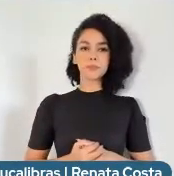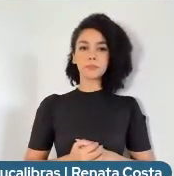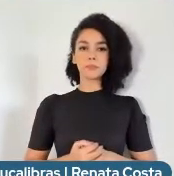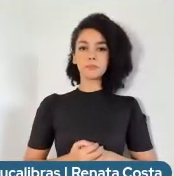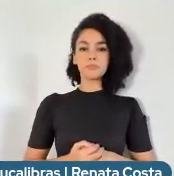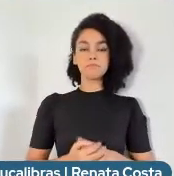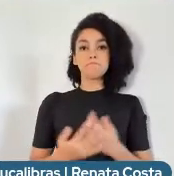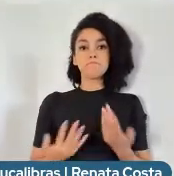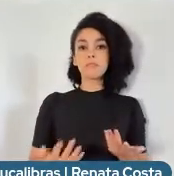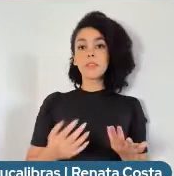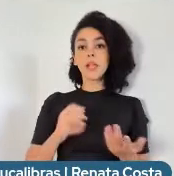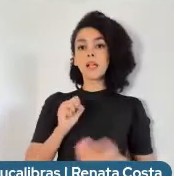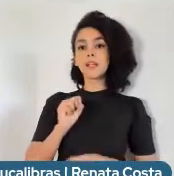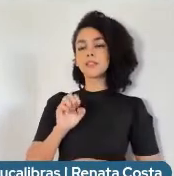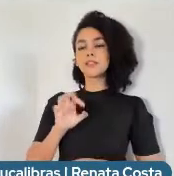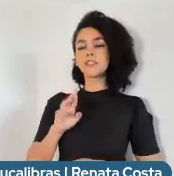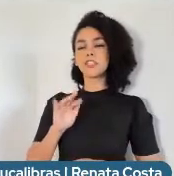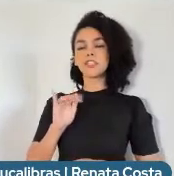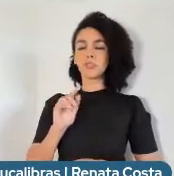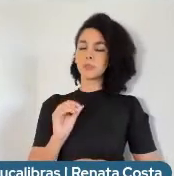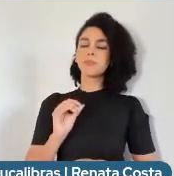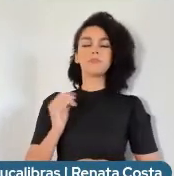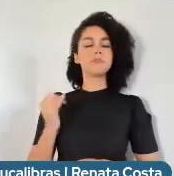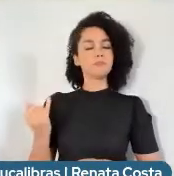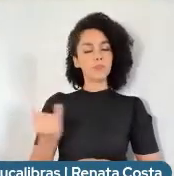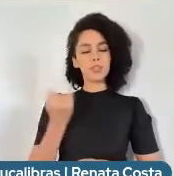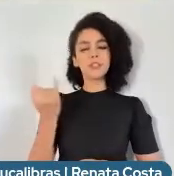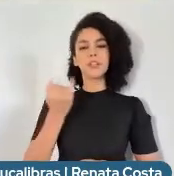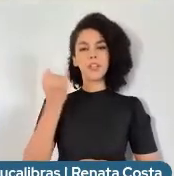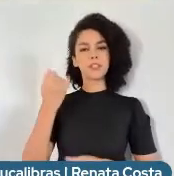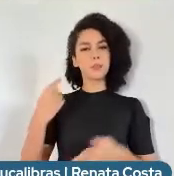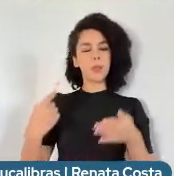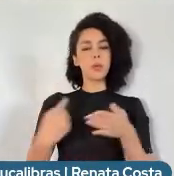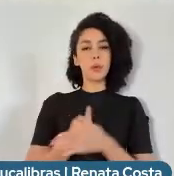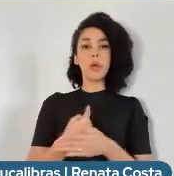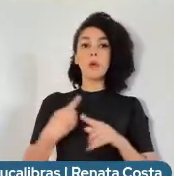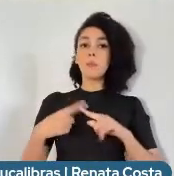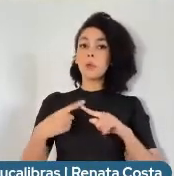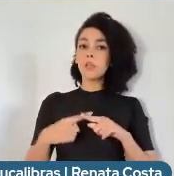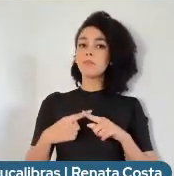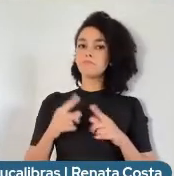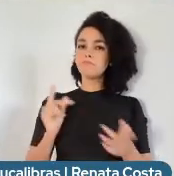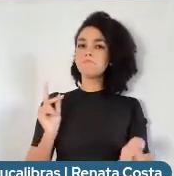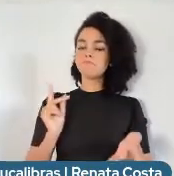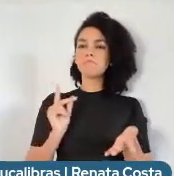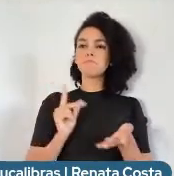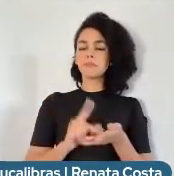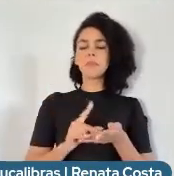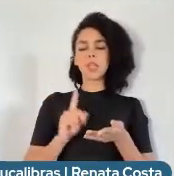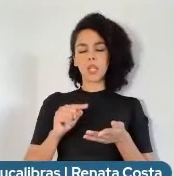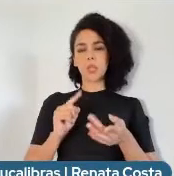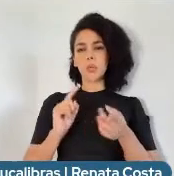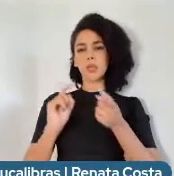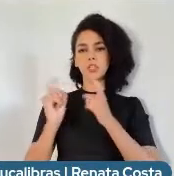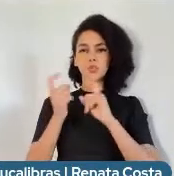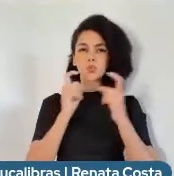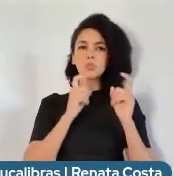Olha, Sérgio, importante o seu questionamento, porque de fato, né, essa é uma